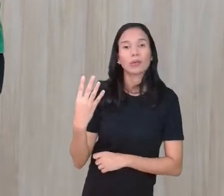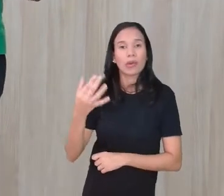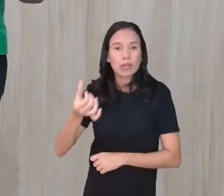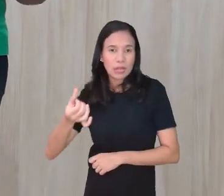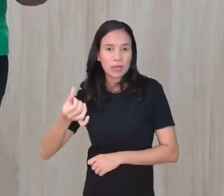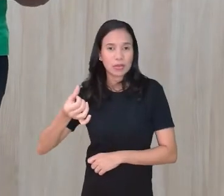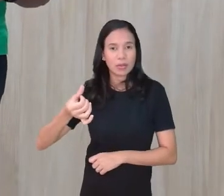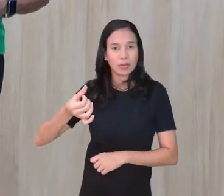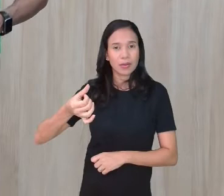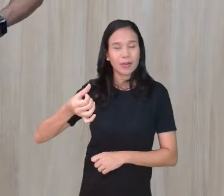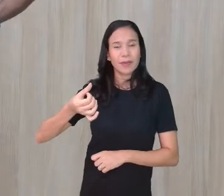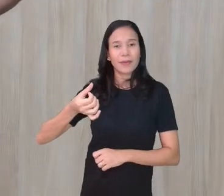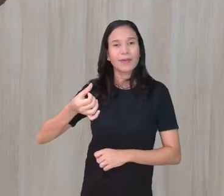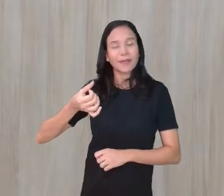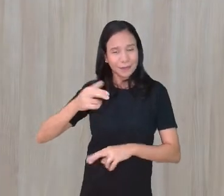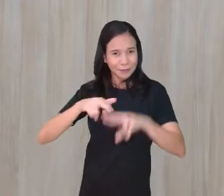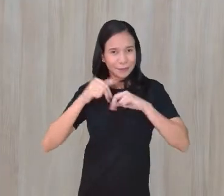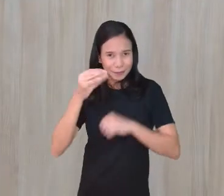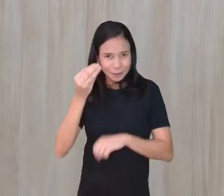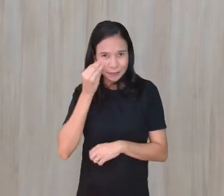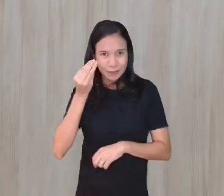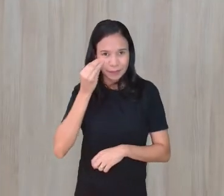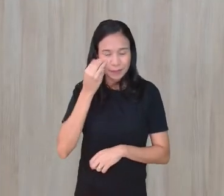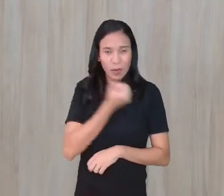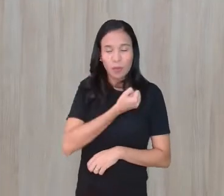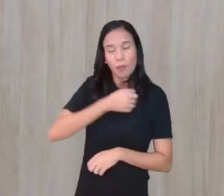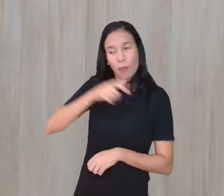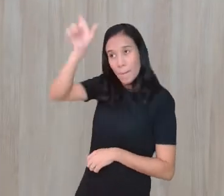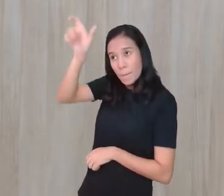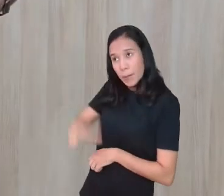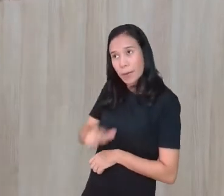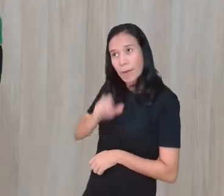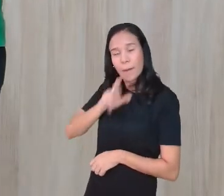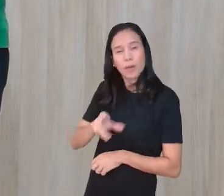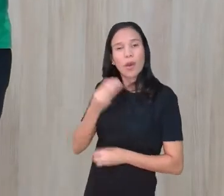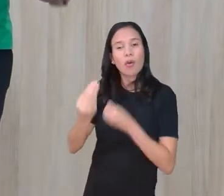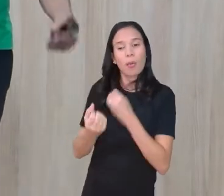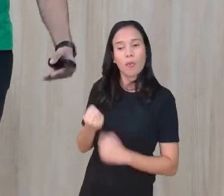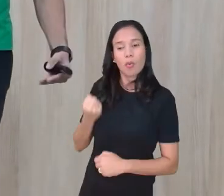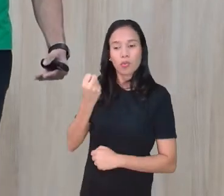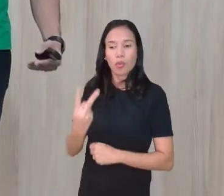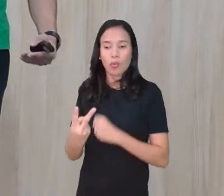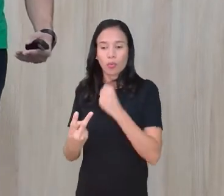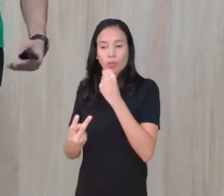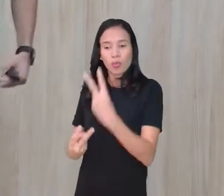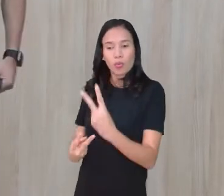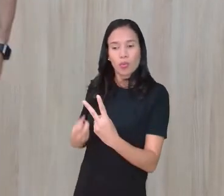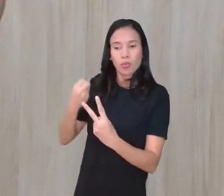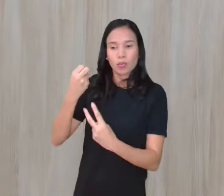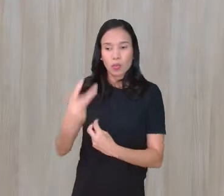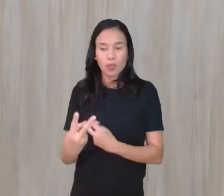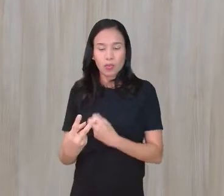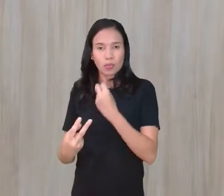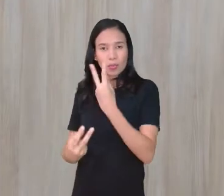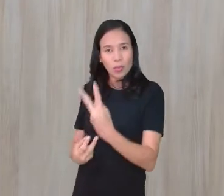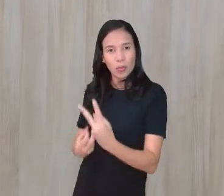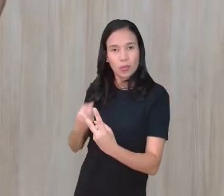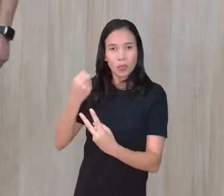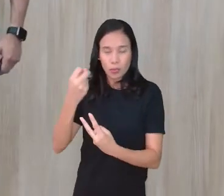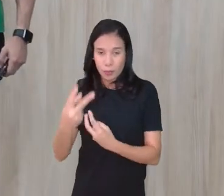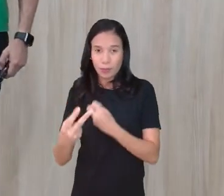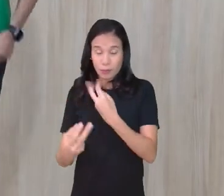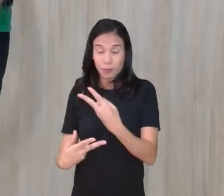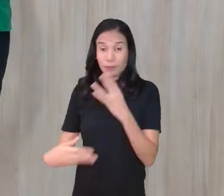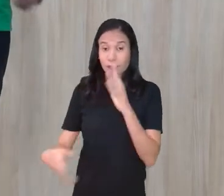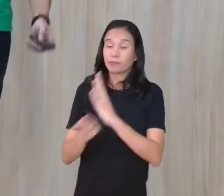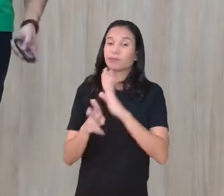o 6. Então, pode notar que esses números estão andando aí de 2 em 2, certo? E encontrando aí os múltiplos